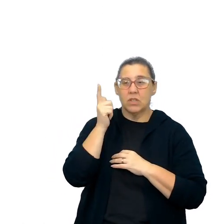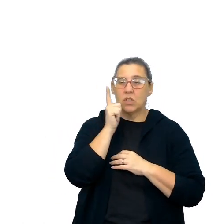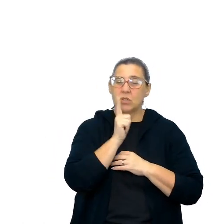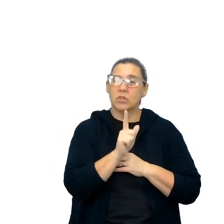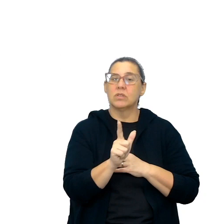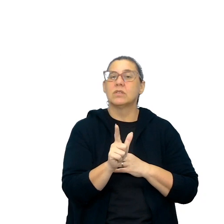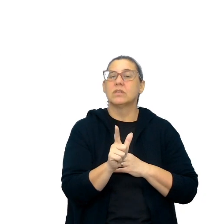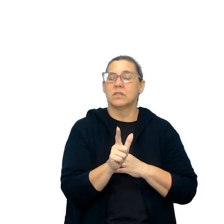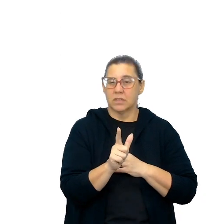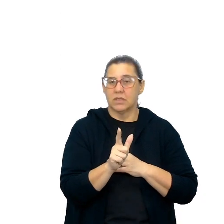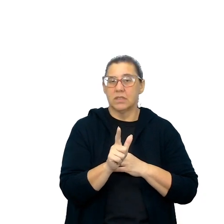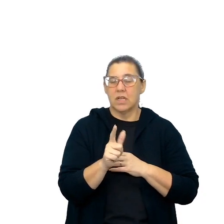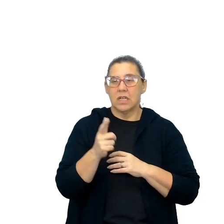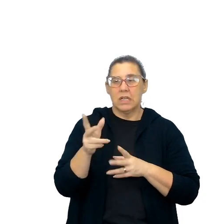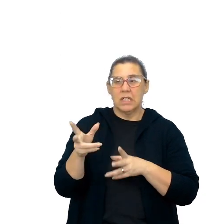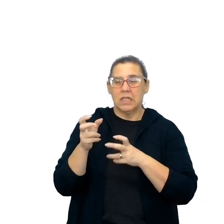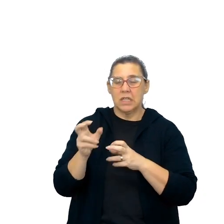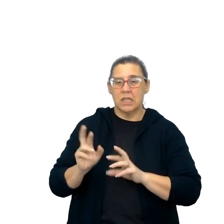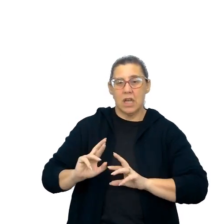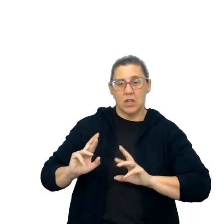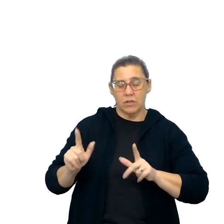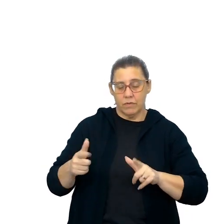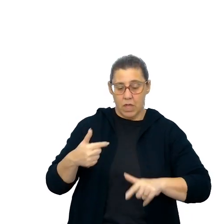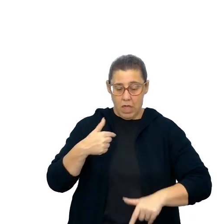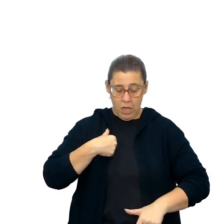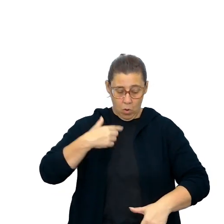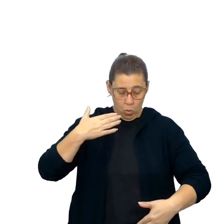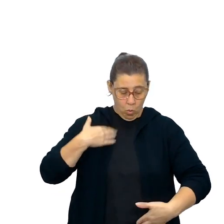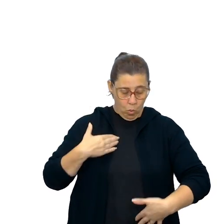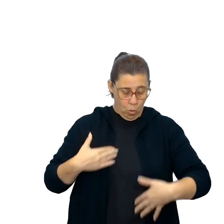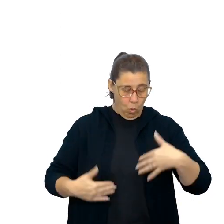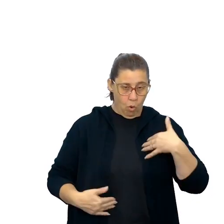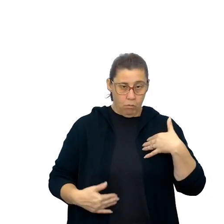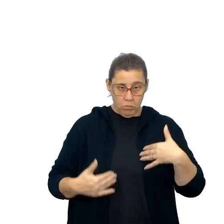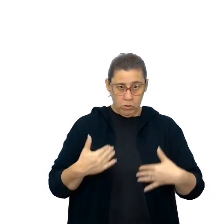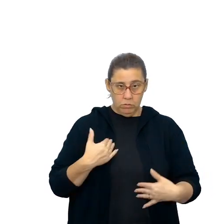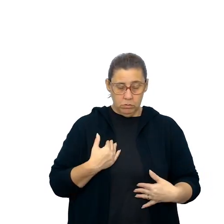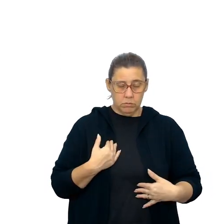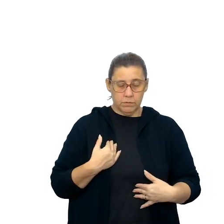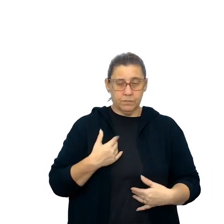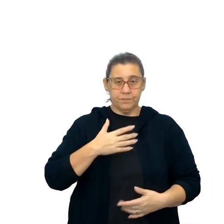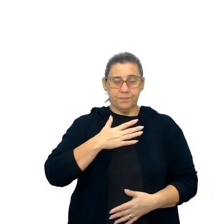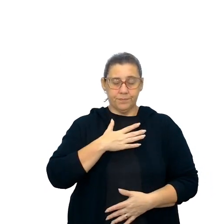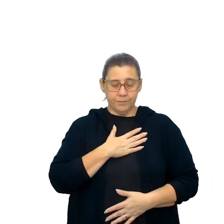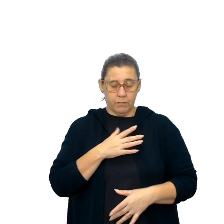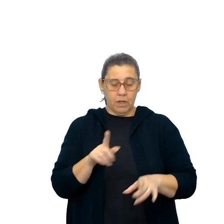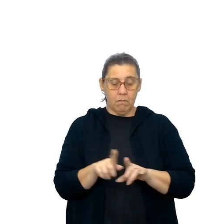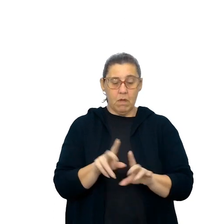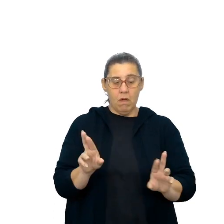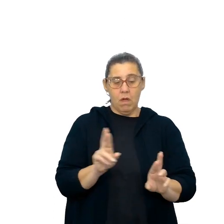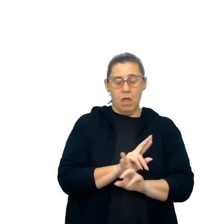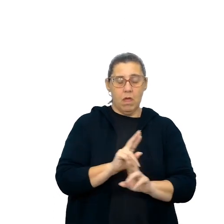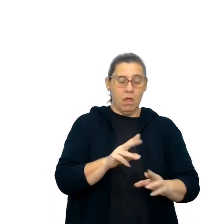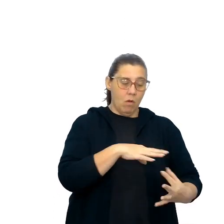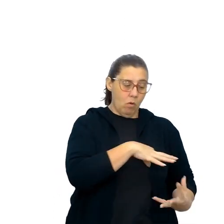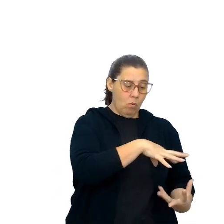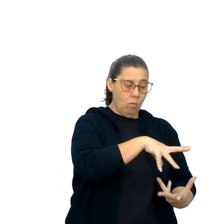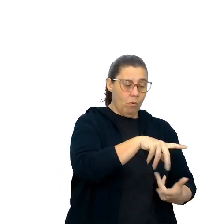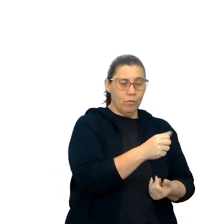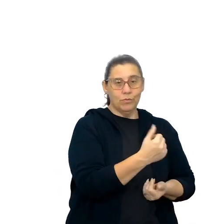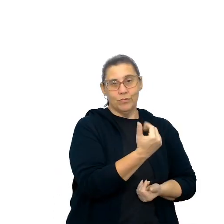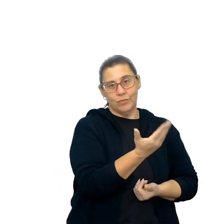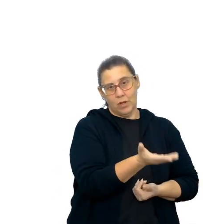gente possa diferenciar o eu corporal, né, das relações com o mundo